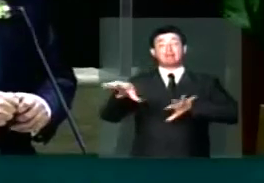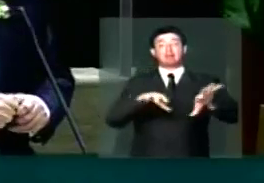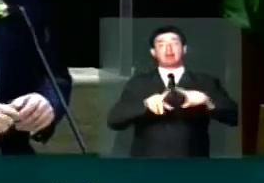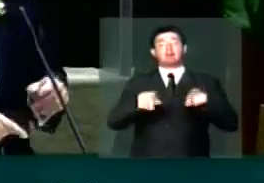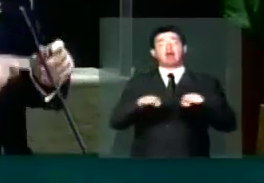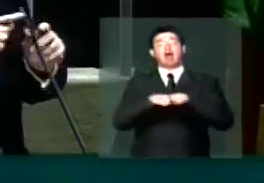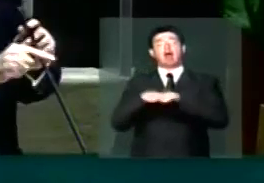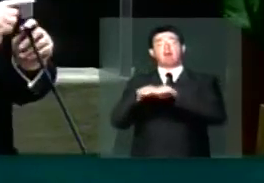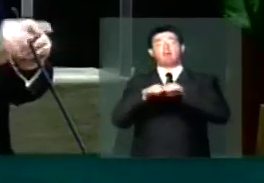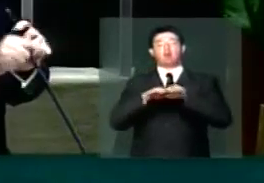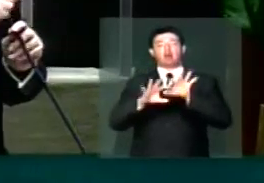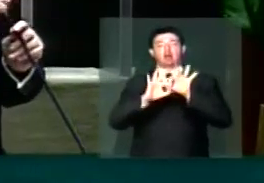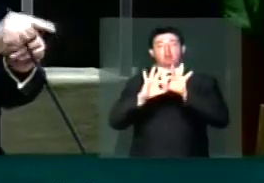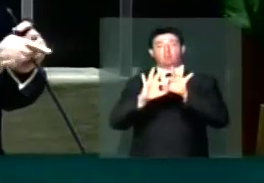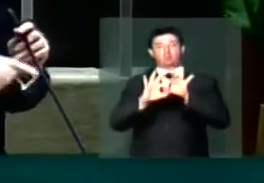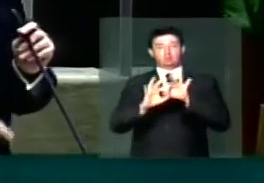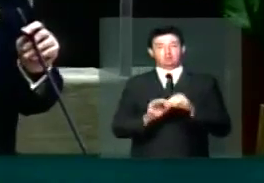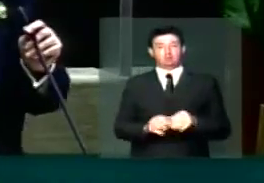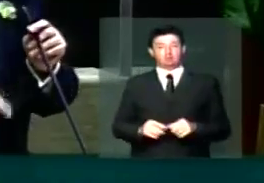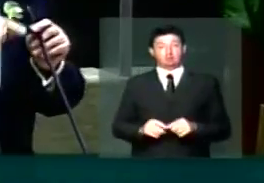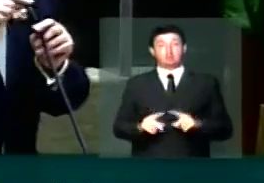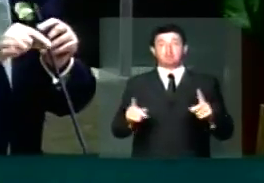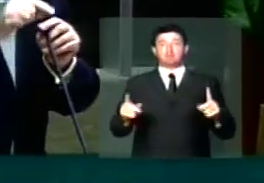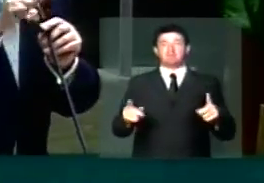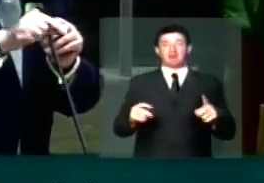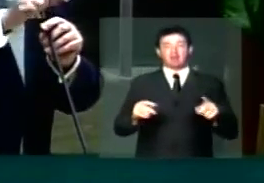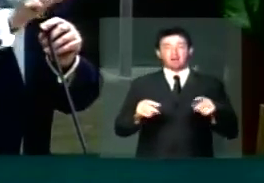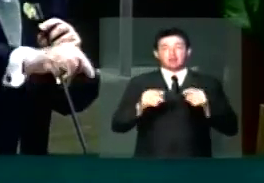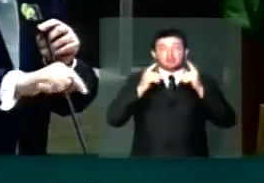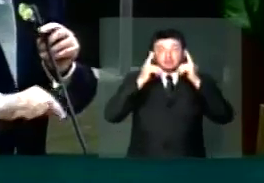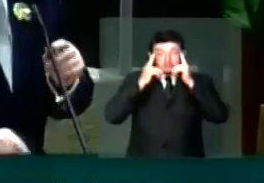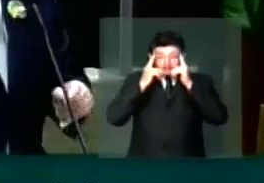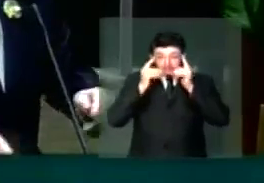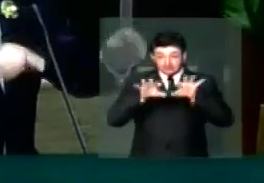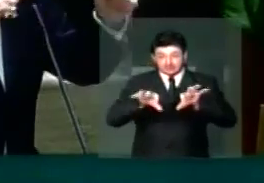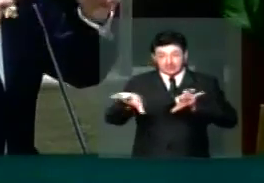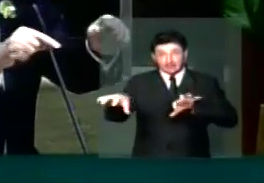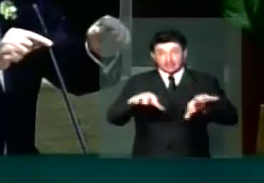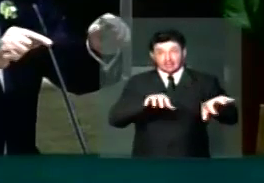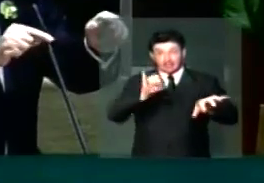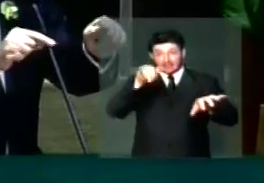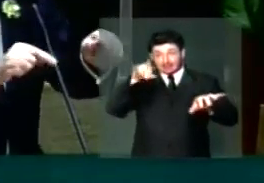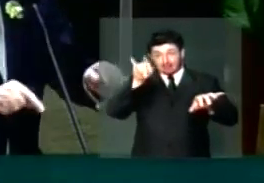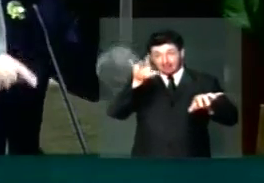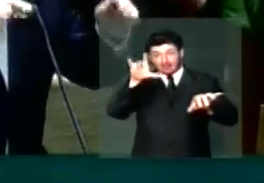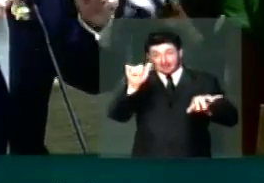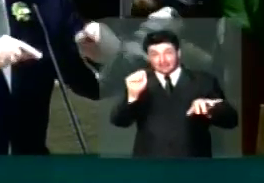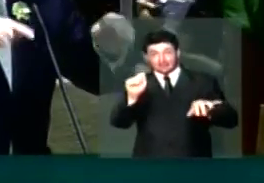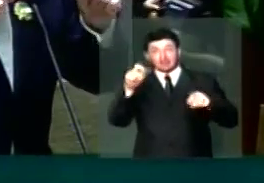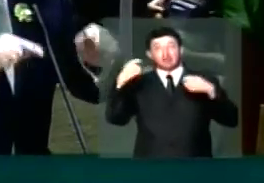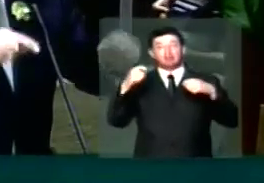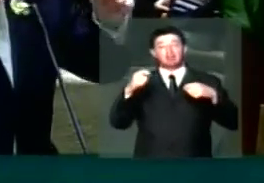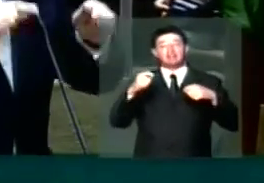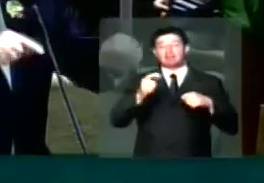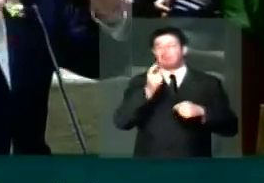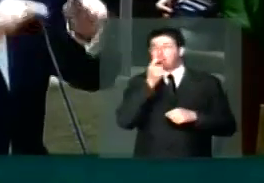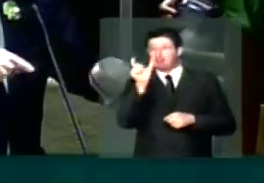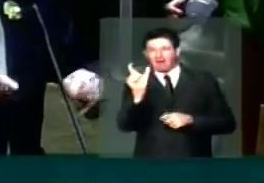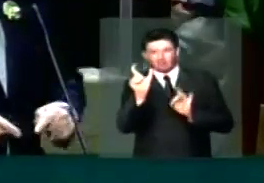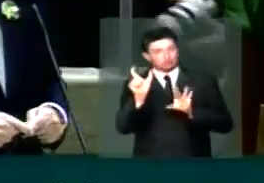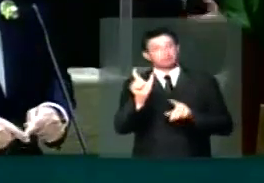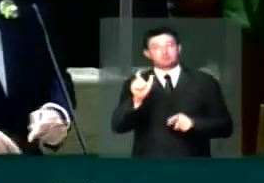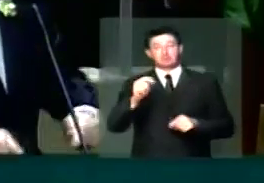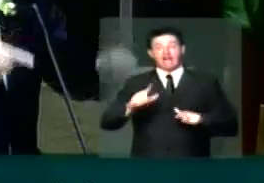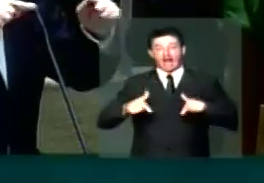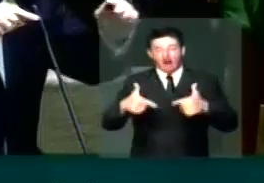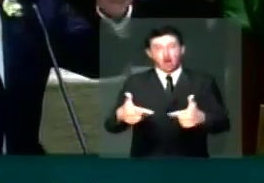independência da casa, muito mais do que palavra, é questão de atitude. A atitude essa que nós temos que ter todos